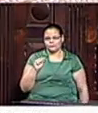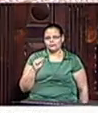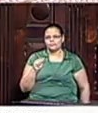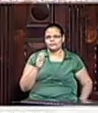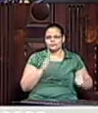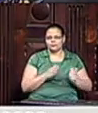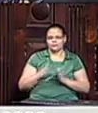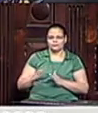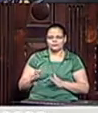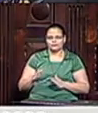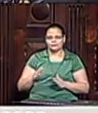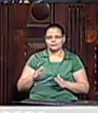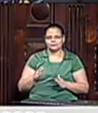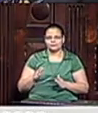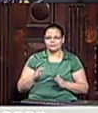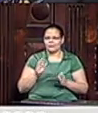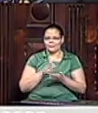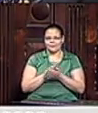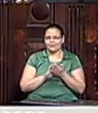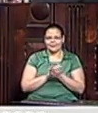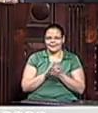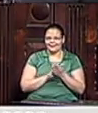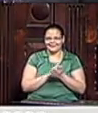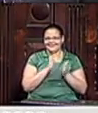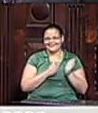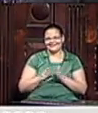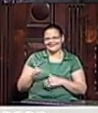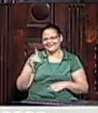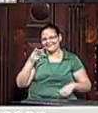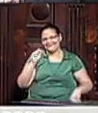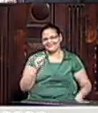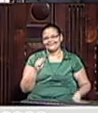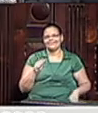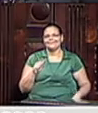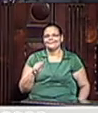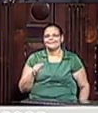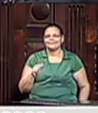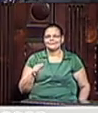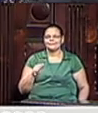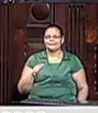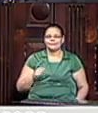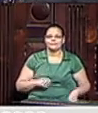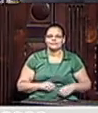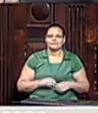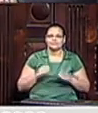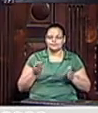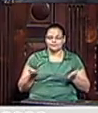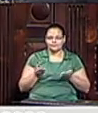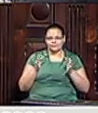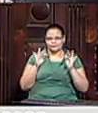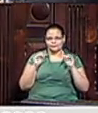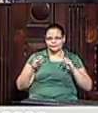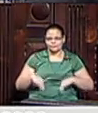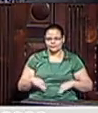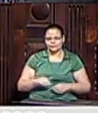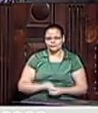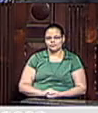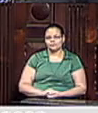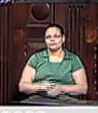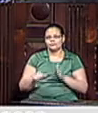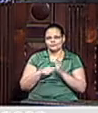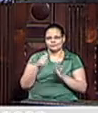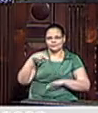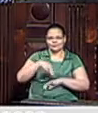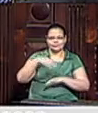de ordem. Nada mais havendo a tratar na ordem do dia, cessa-se a ordem, passa-se ao expediente final. Presidente. Primeiro